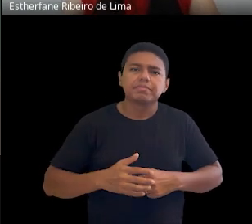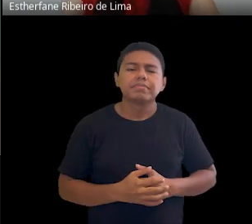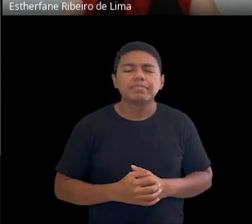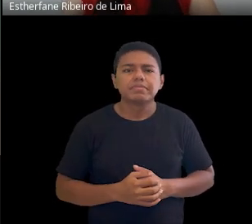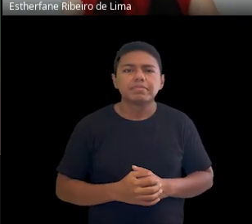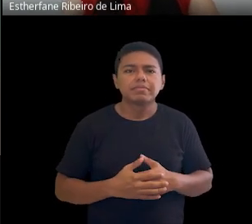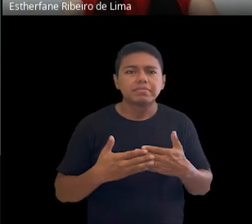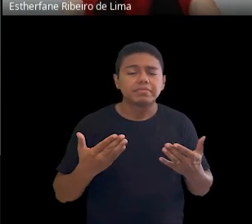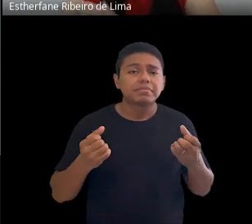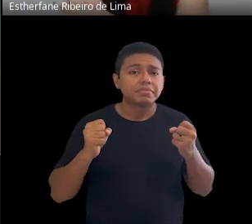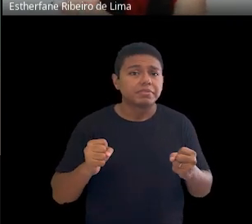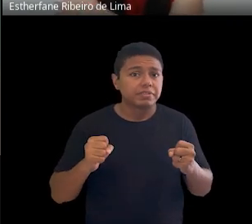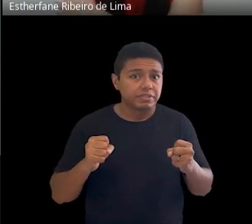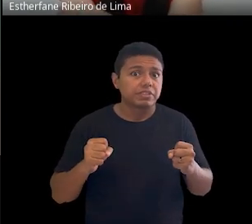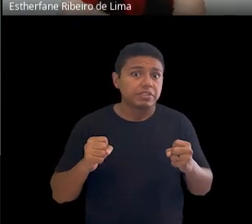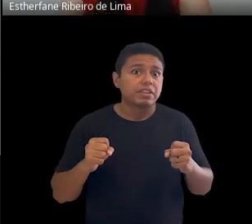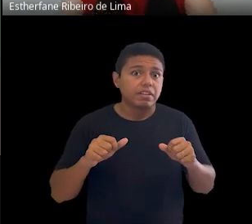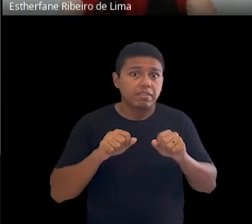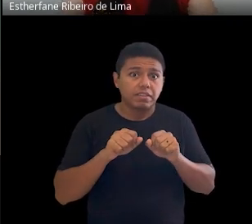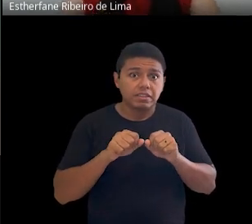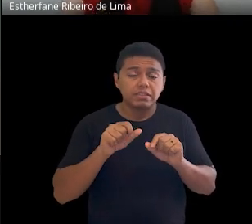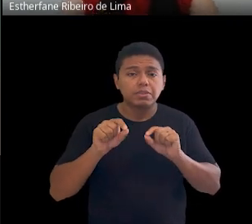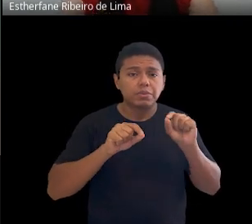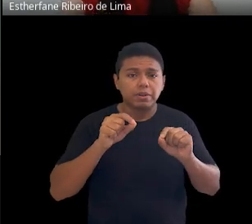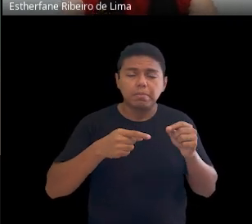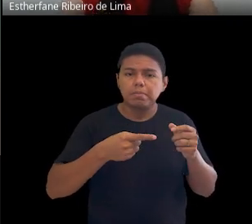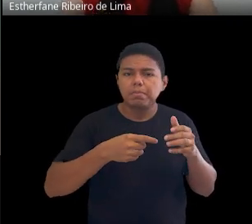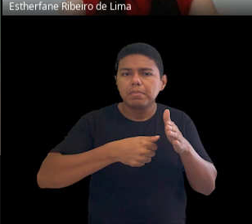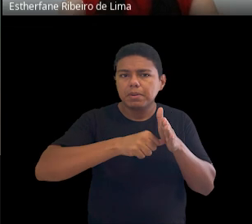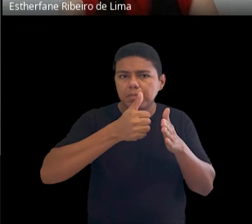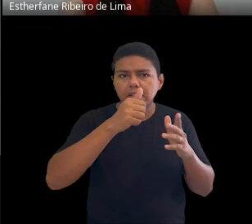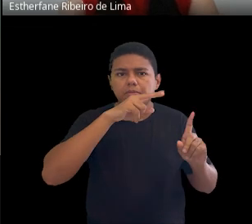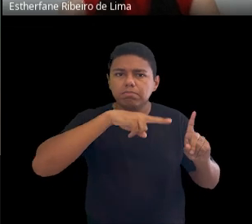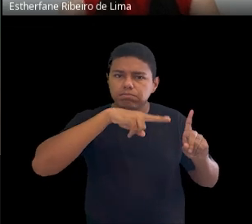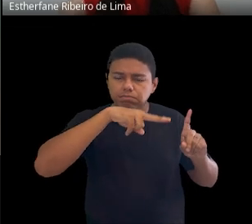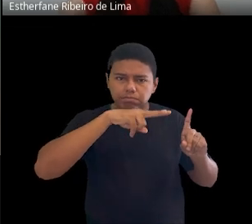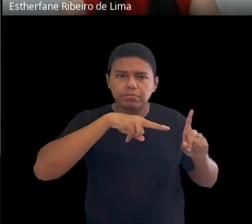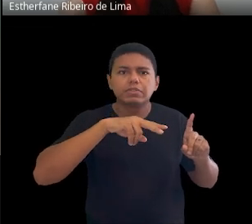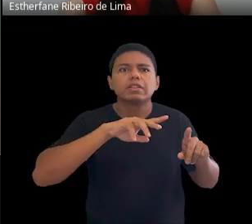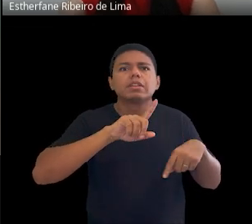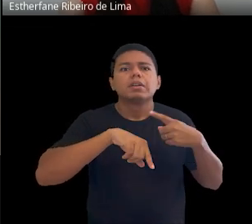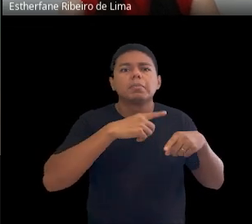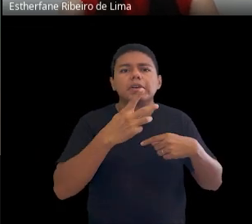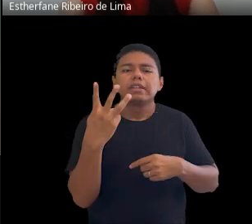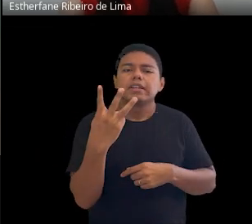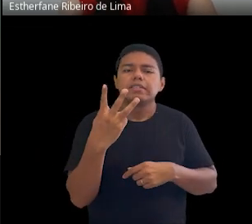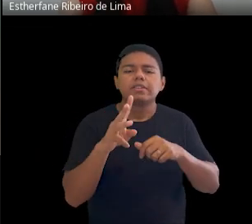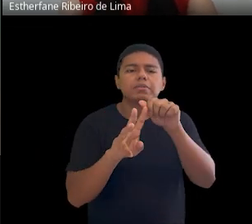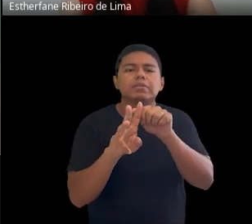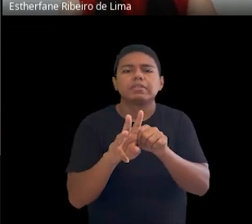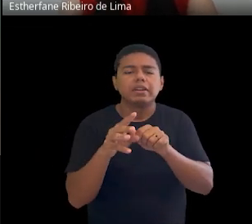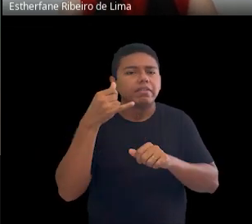simultâneas, elas devem realizar esse rastreamento na primeira consulta de pré-natal e durante o terceiro trimestre para prevenir